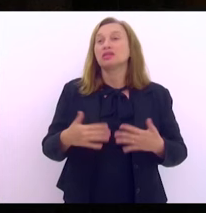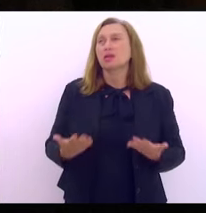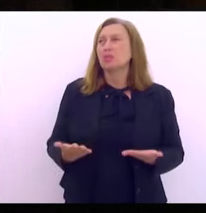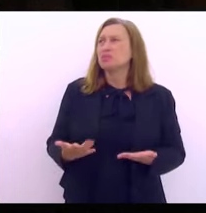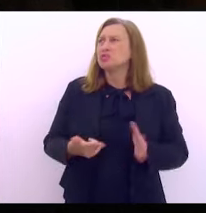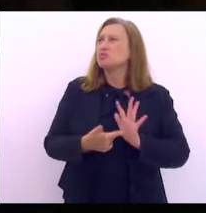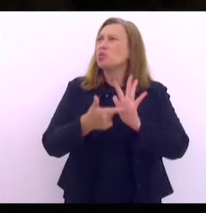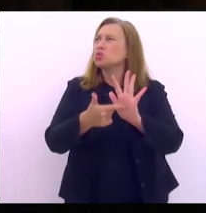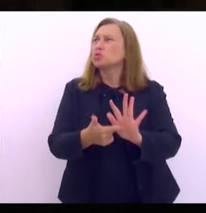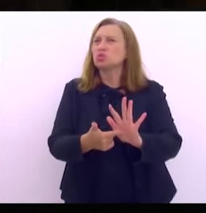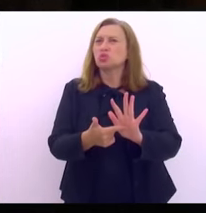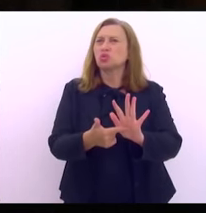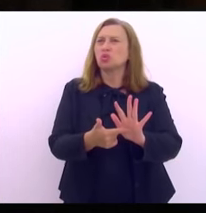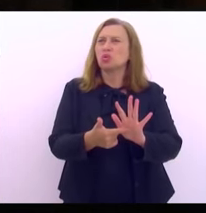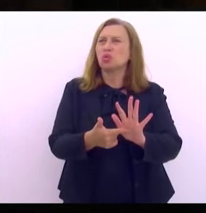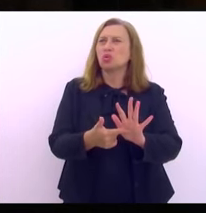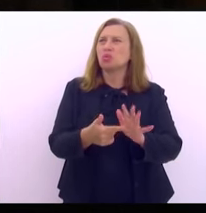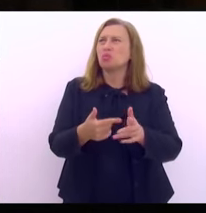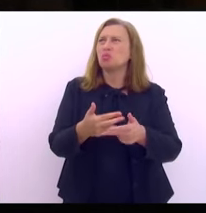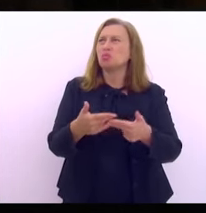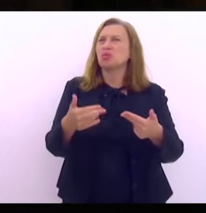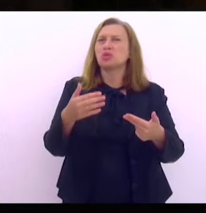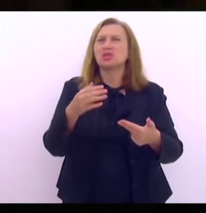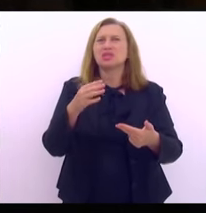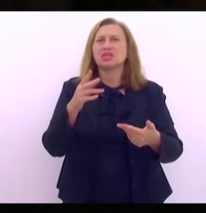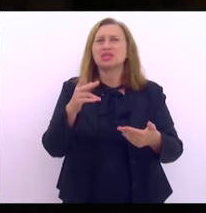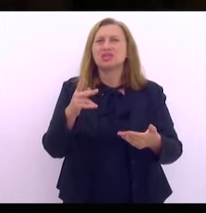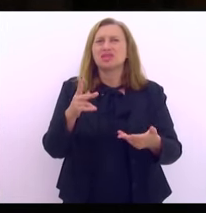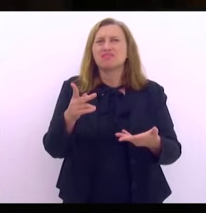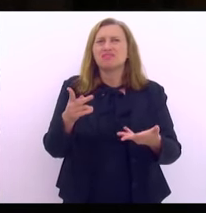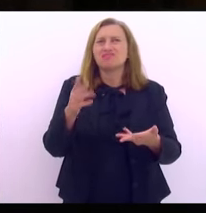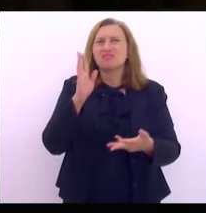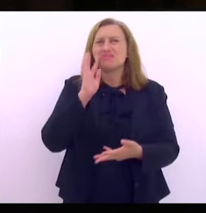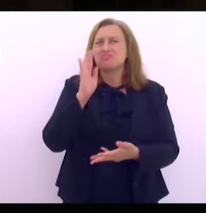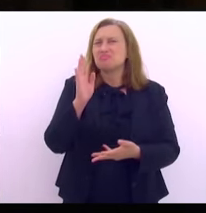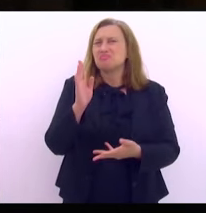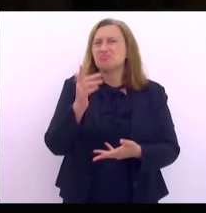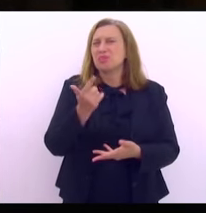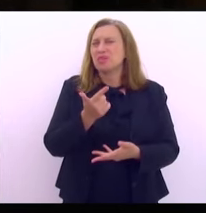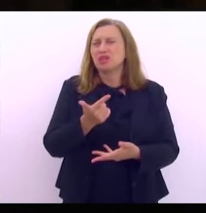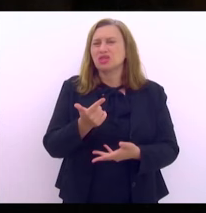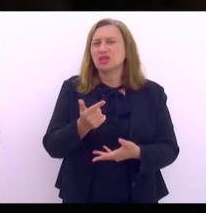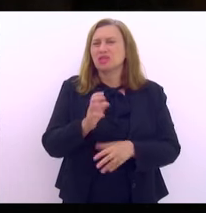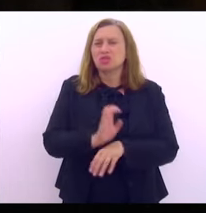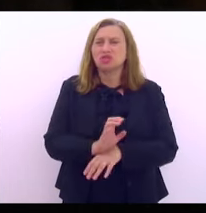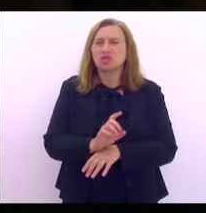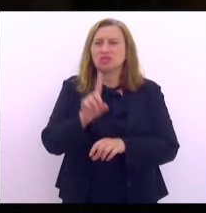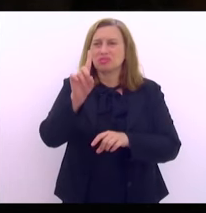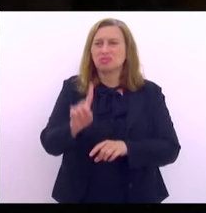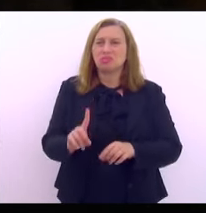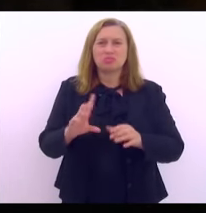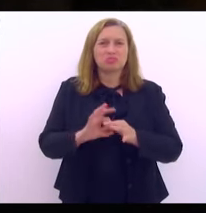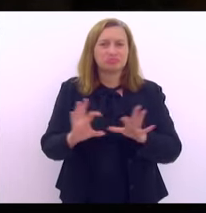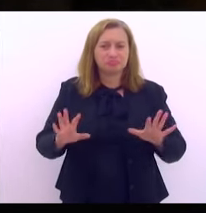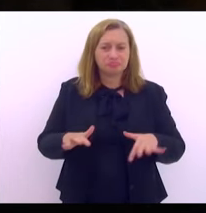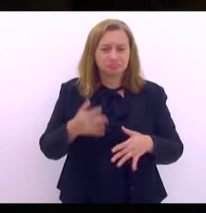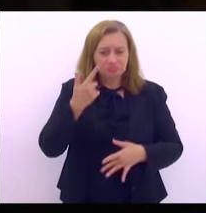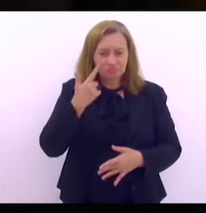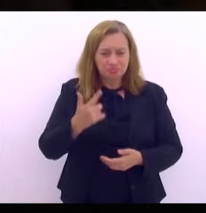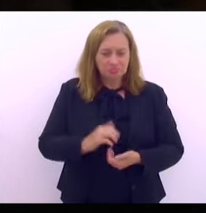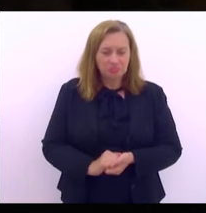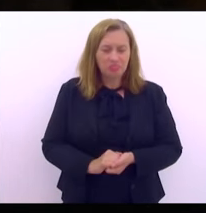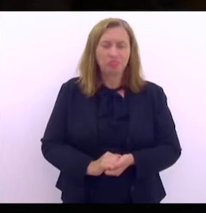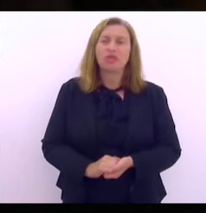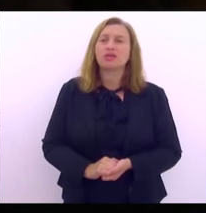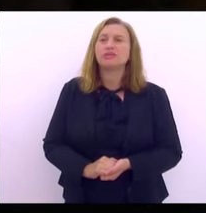algo inimaginável num Estado democrático de direito. Ora,